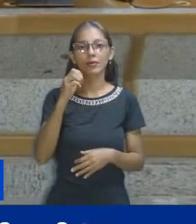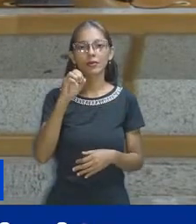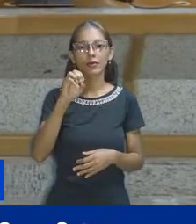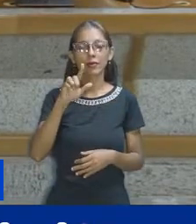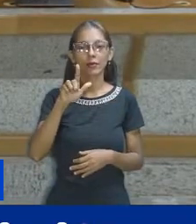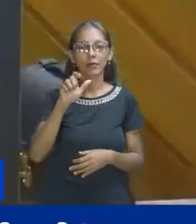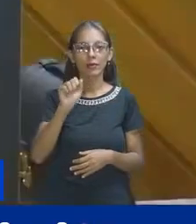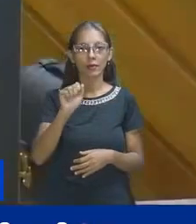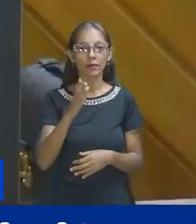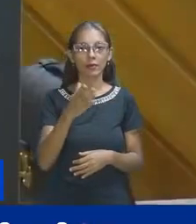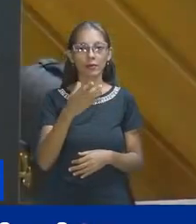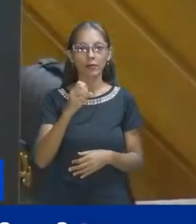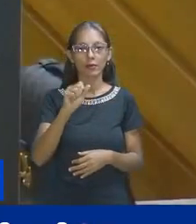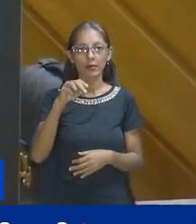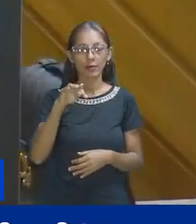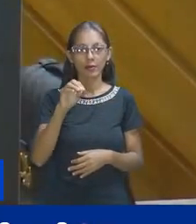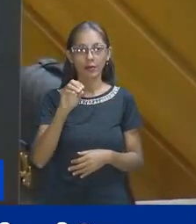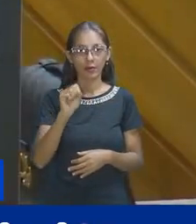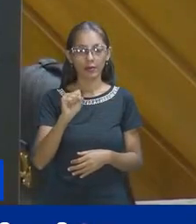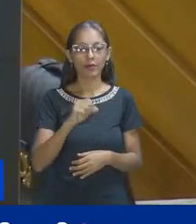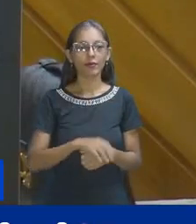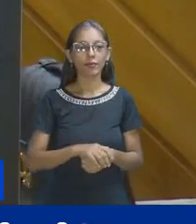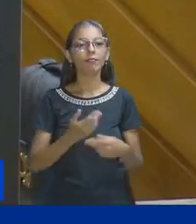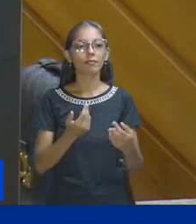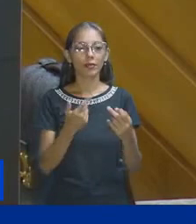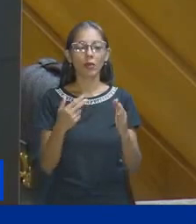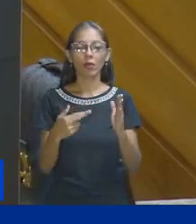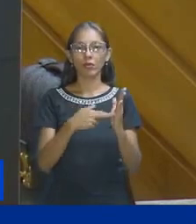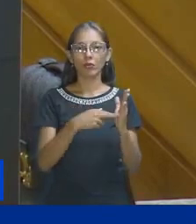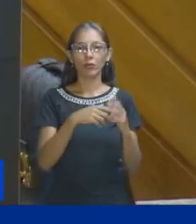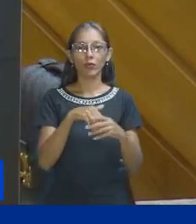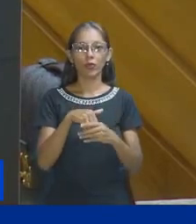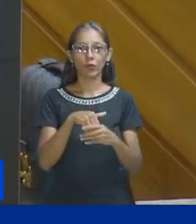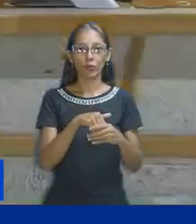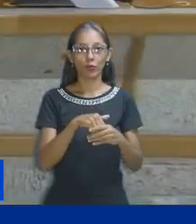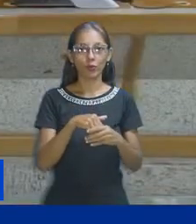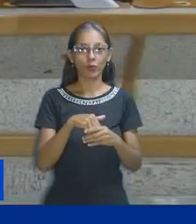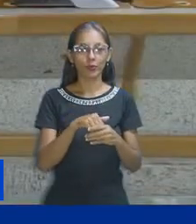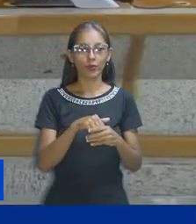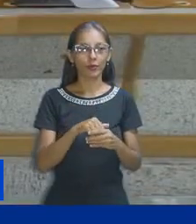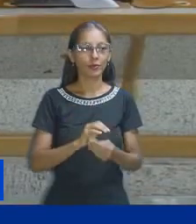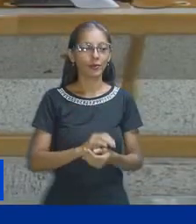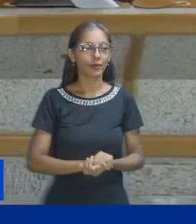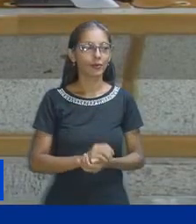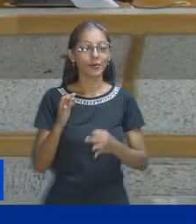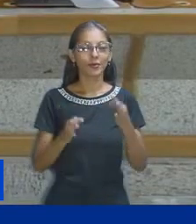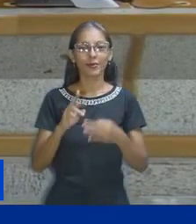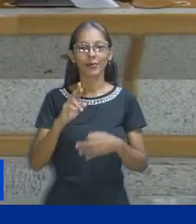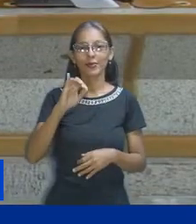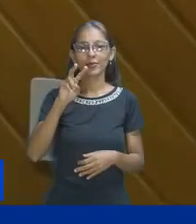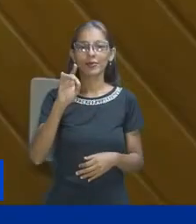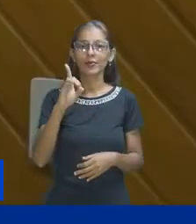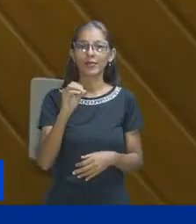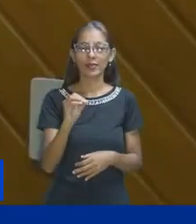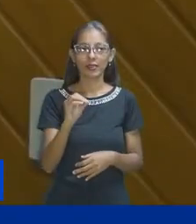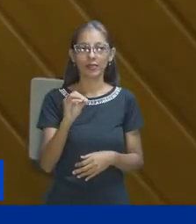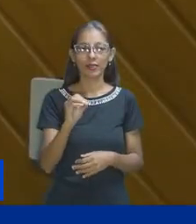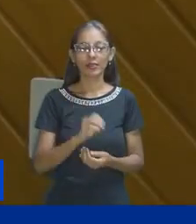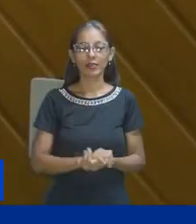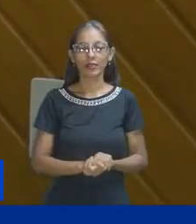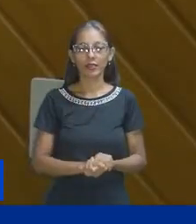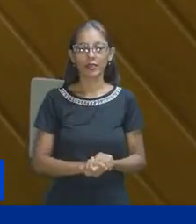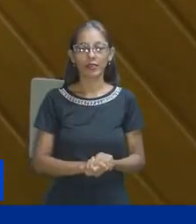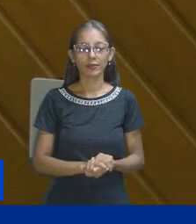Senhor presidente, eu também acompanho integralmente o voto do relator. Juiz Rivaldo Valente. Senhor presidente, eminentes